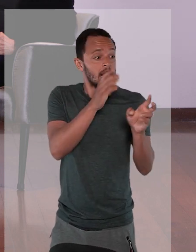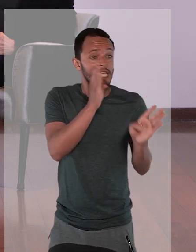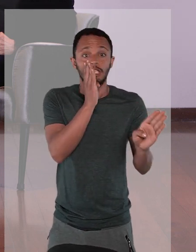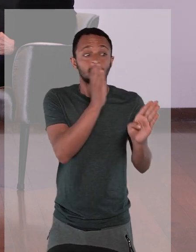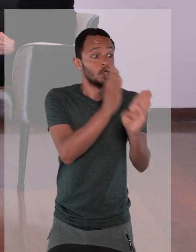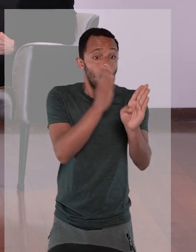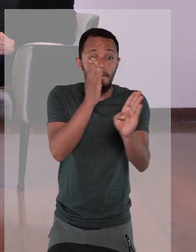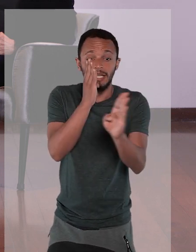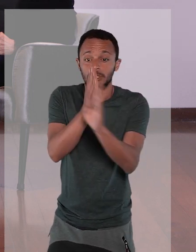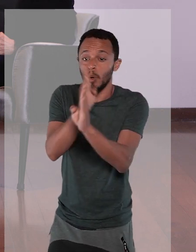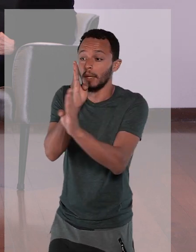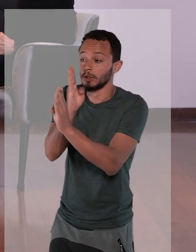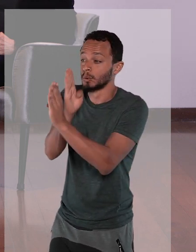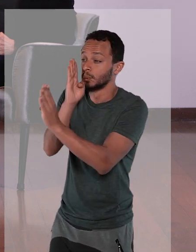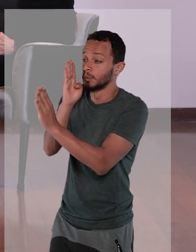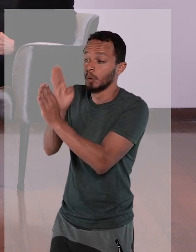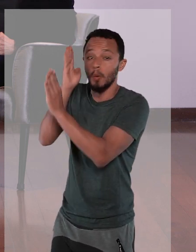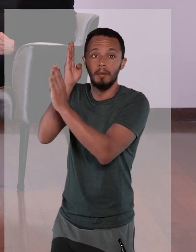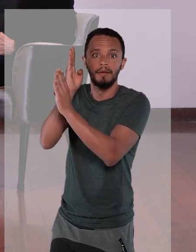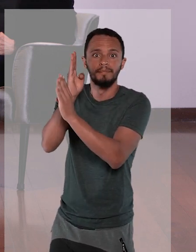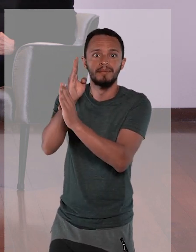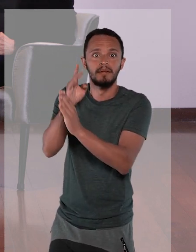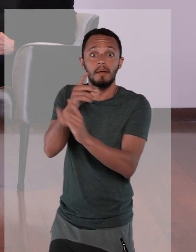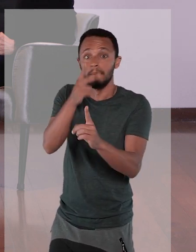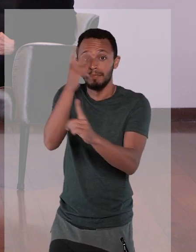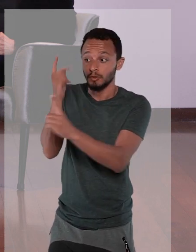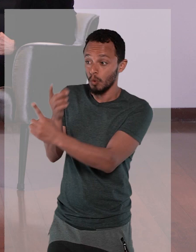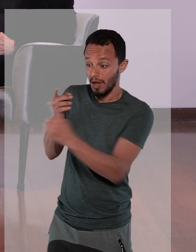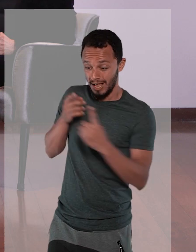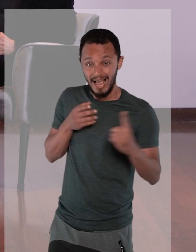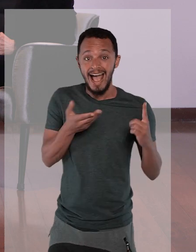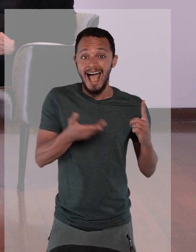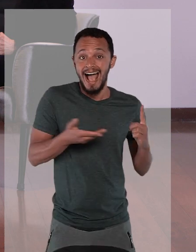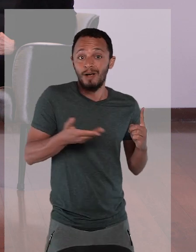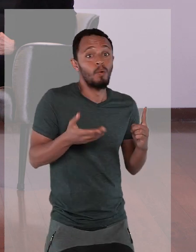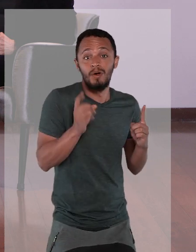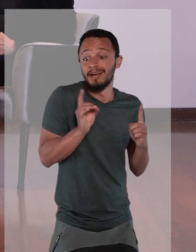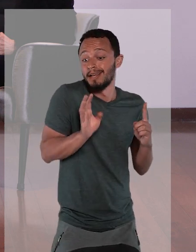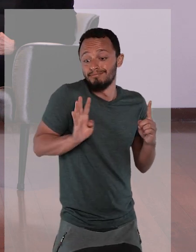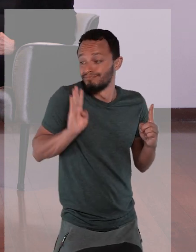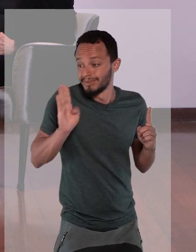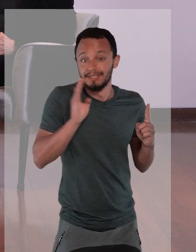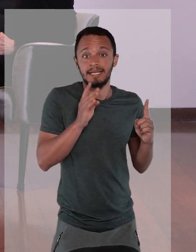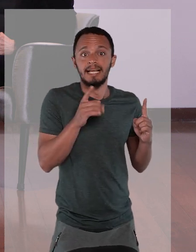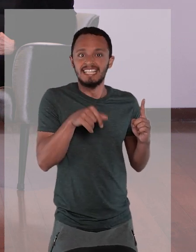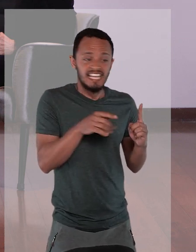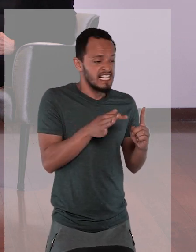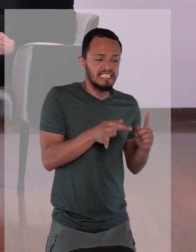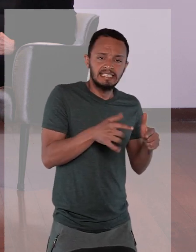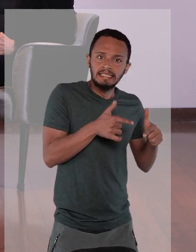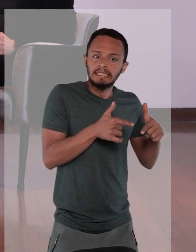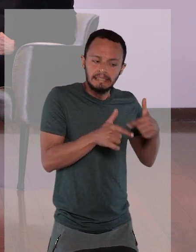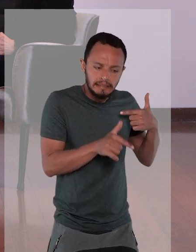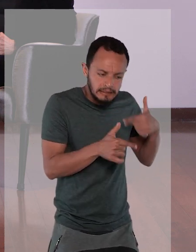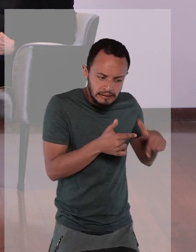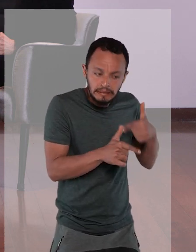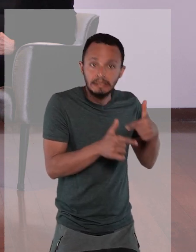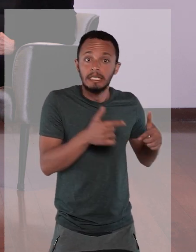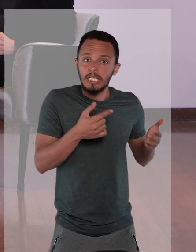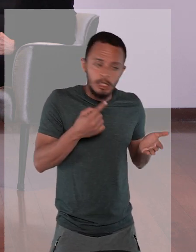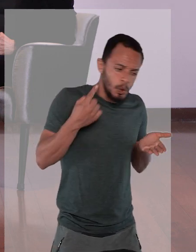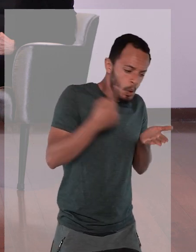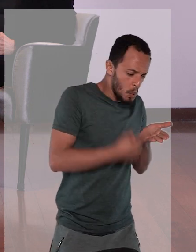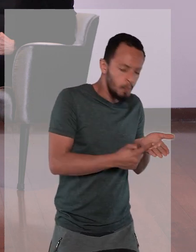Eu descobri colegas que eu conhecia pouco e que mostraram uma capacidade de resiliência, de trabalho, de compromisso,